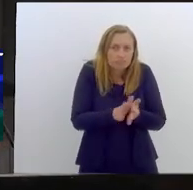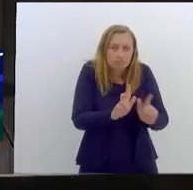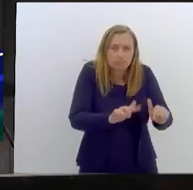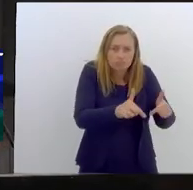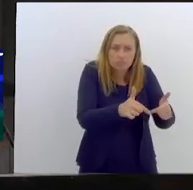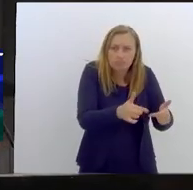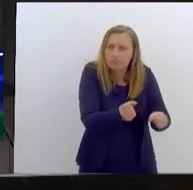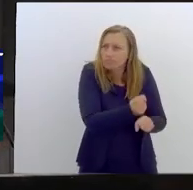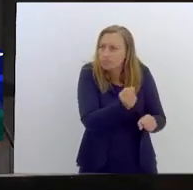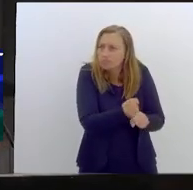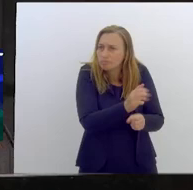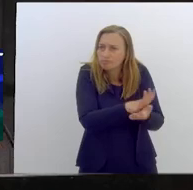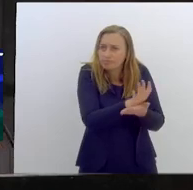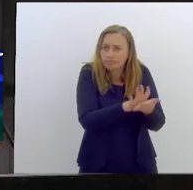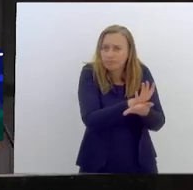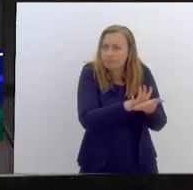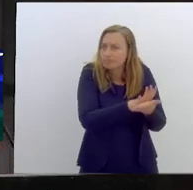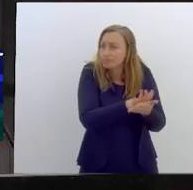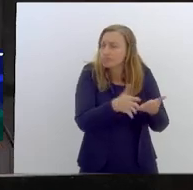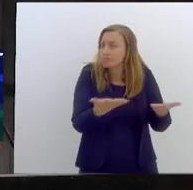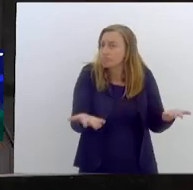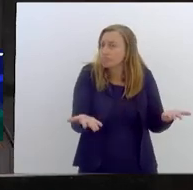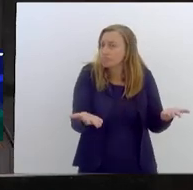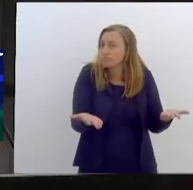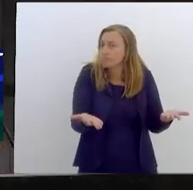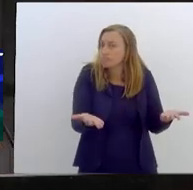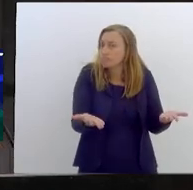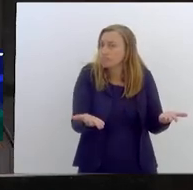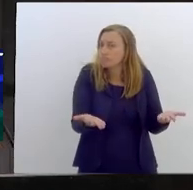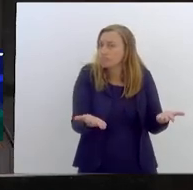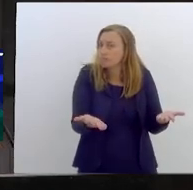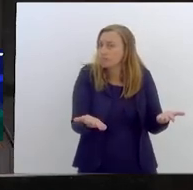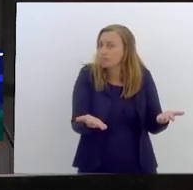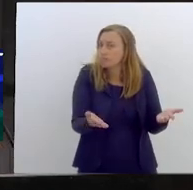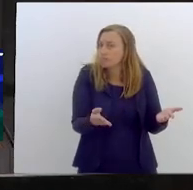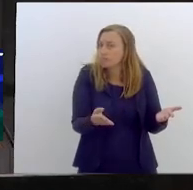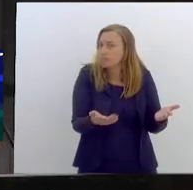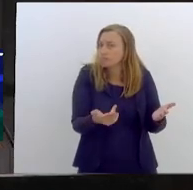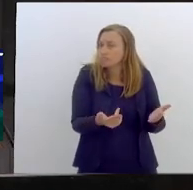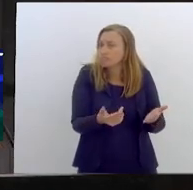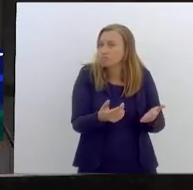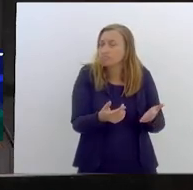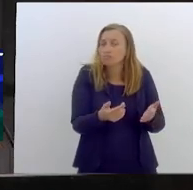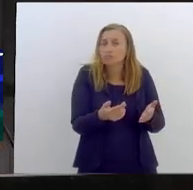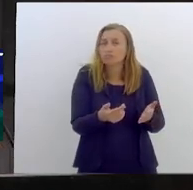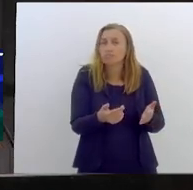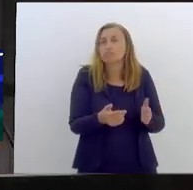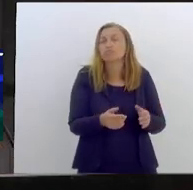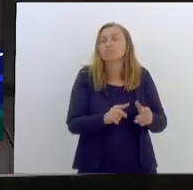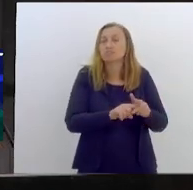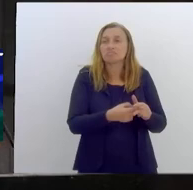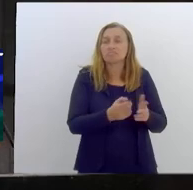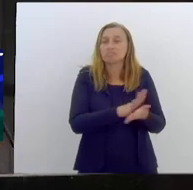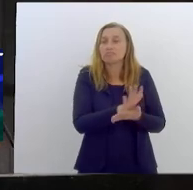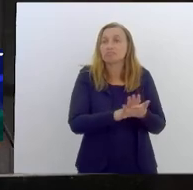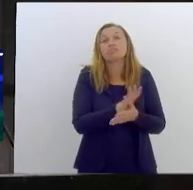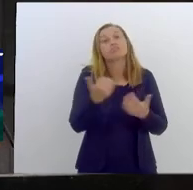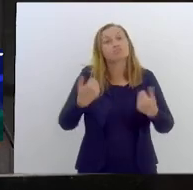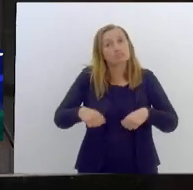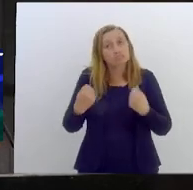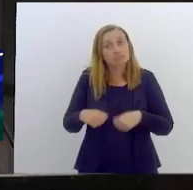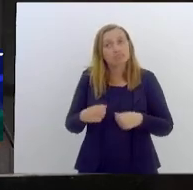fio ou um tijolo, não foi digitalizado nenhum arquivo, e a gente precisa saber o que está